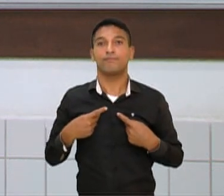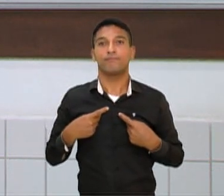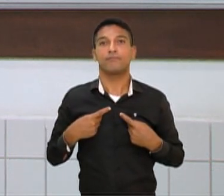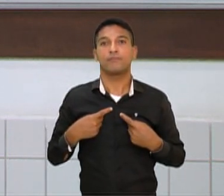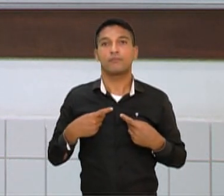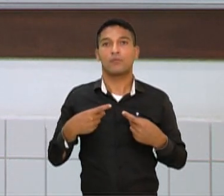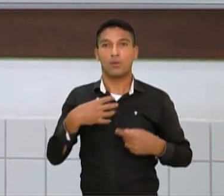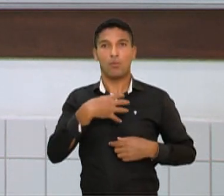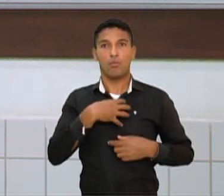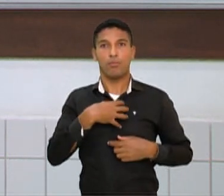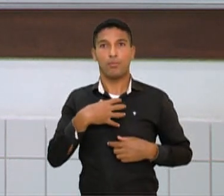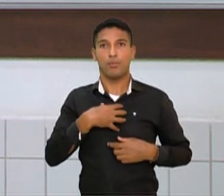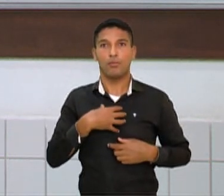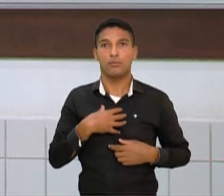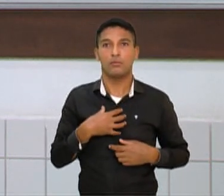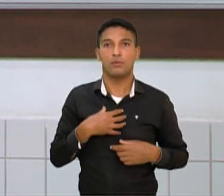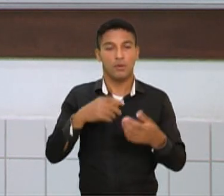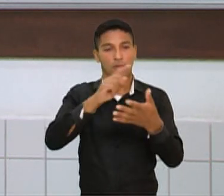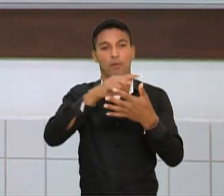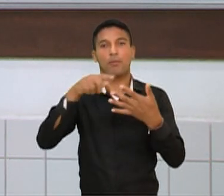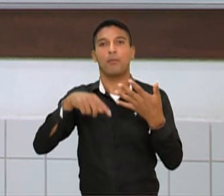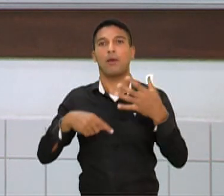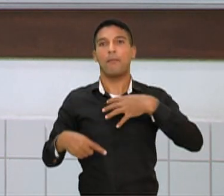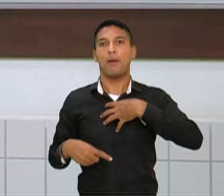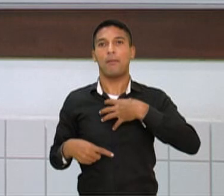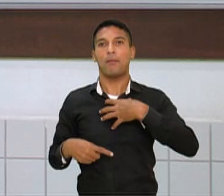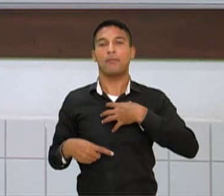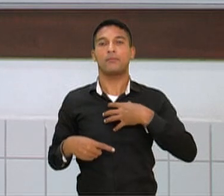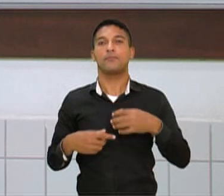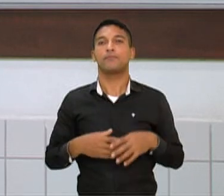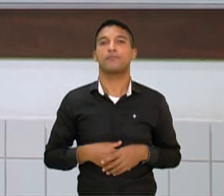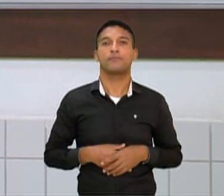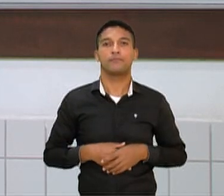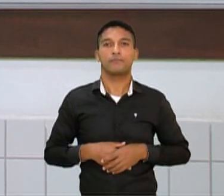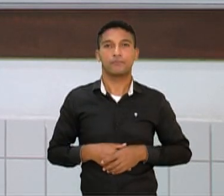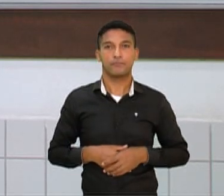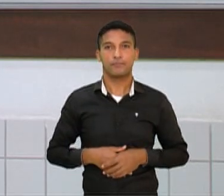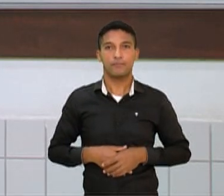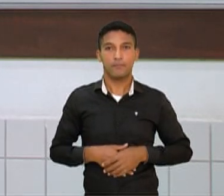bem? Eu quero deixar um abraço para todos vocês, um forte